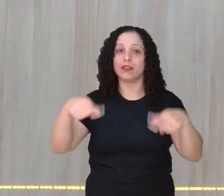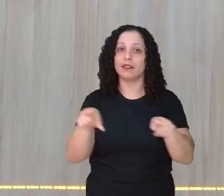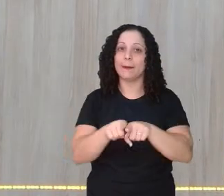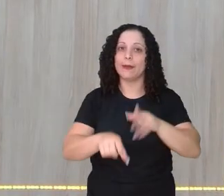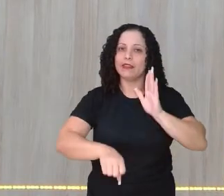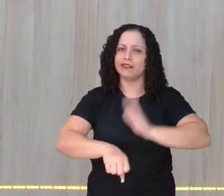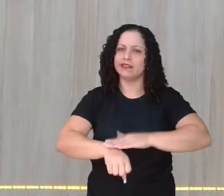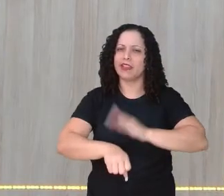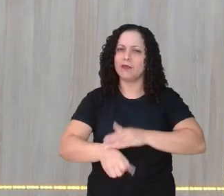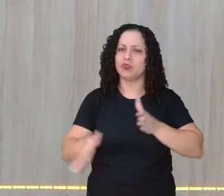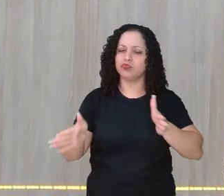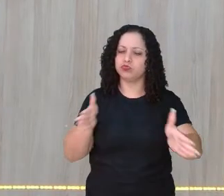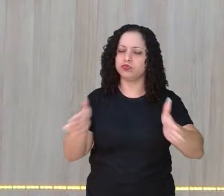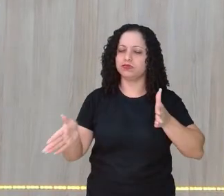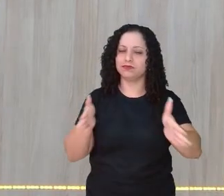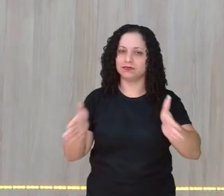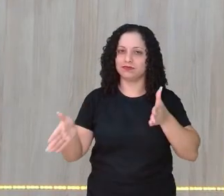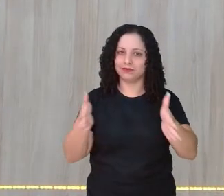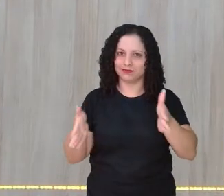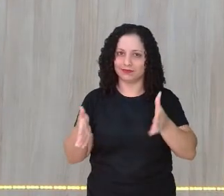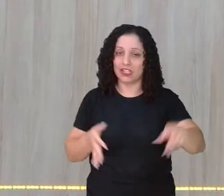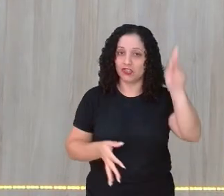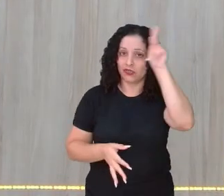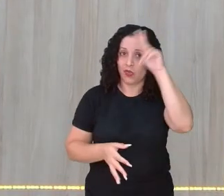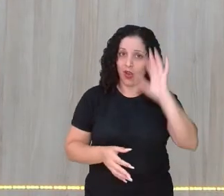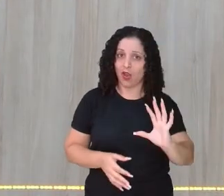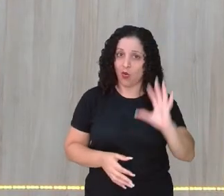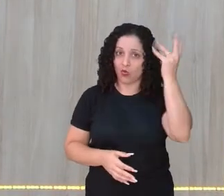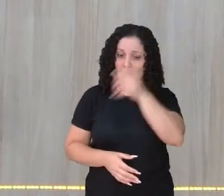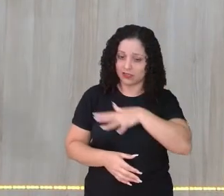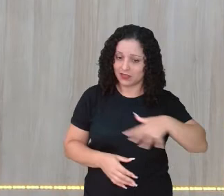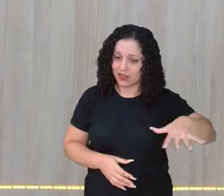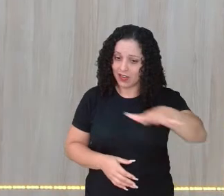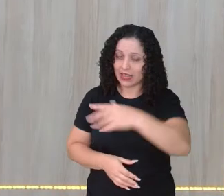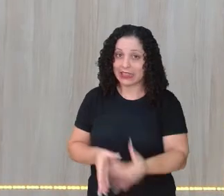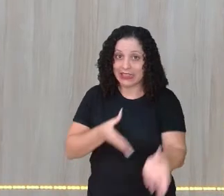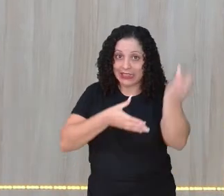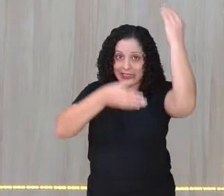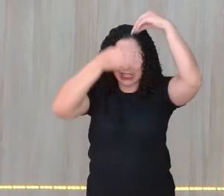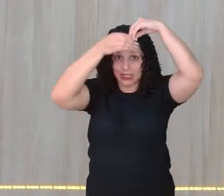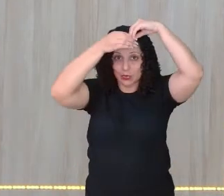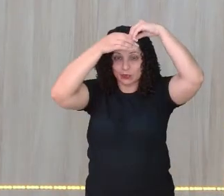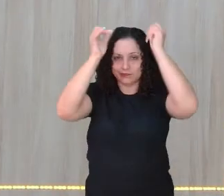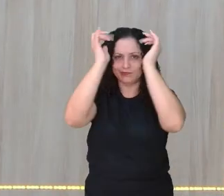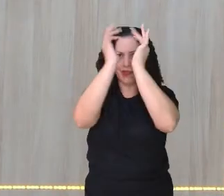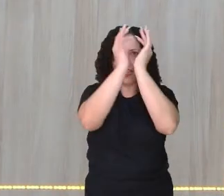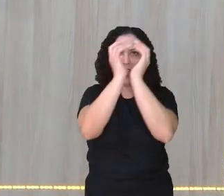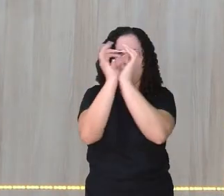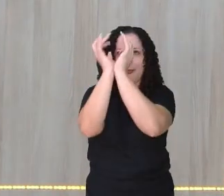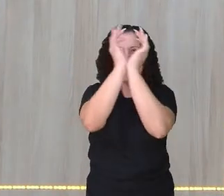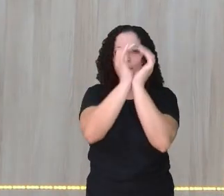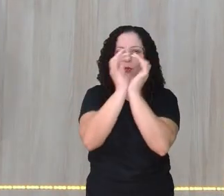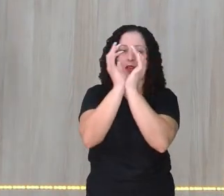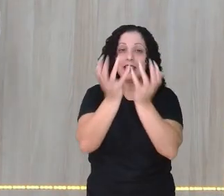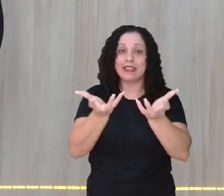não é, professora Camille? A gente tem essas histórias que acontecem num espaço muito psicológico e às vezes a gente quer